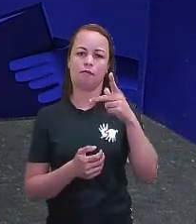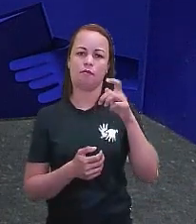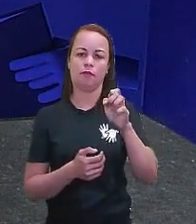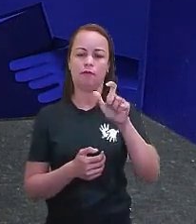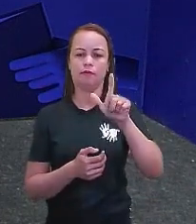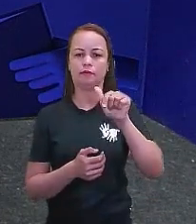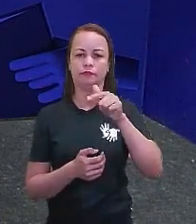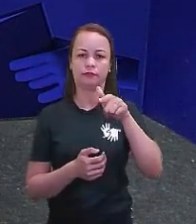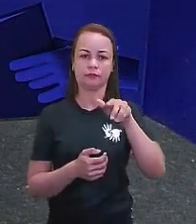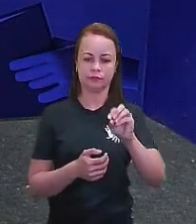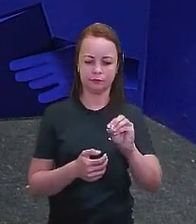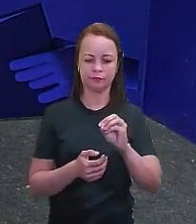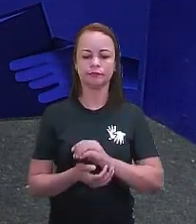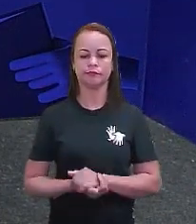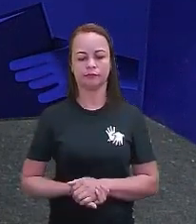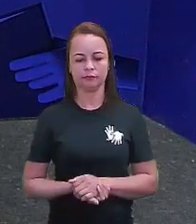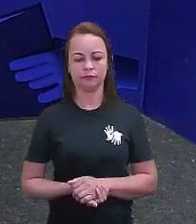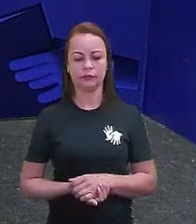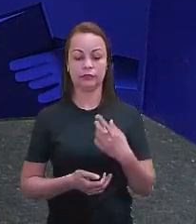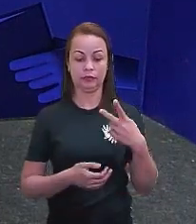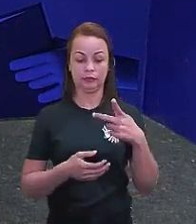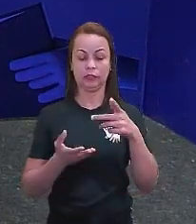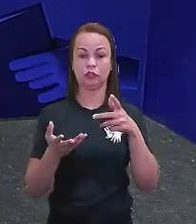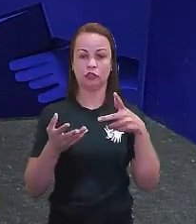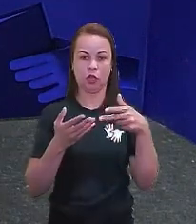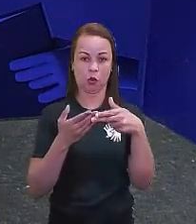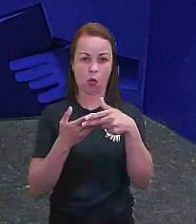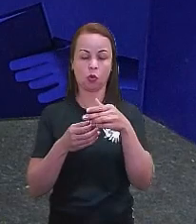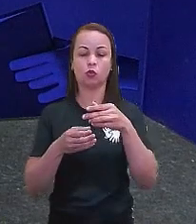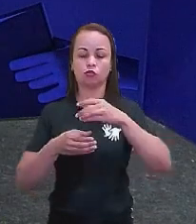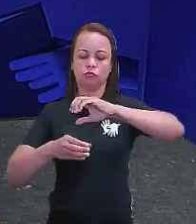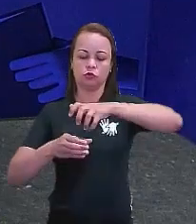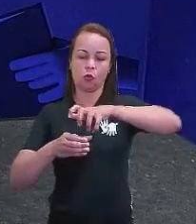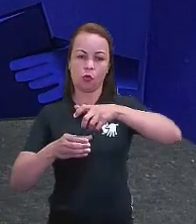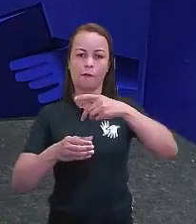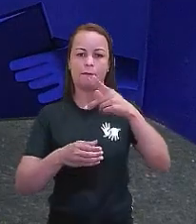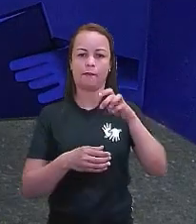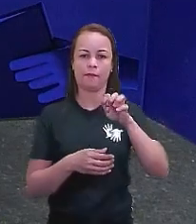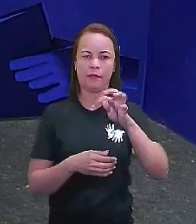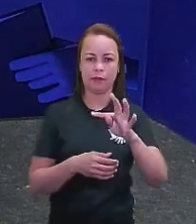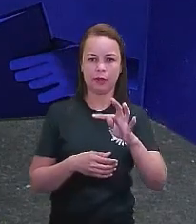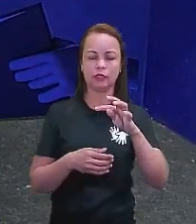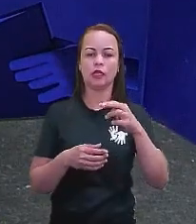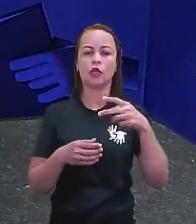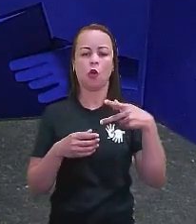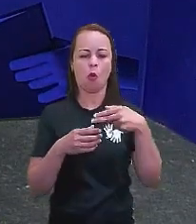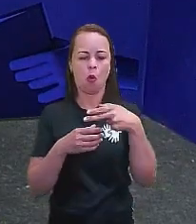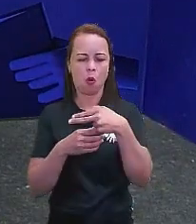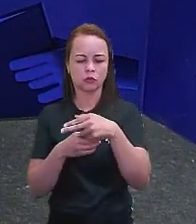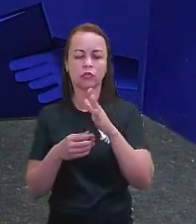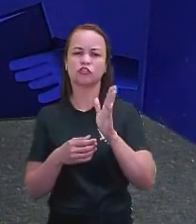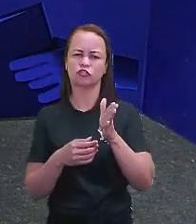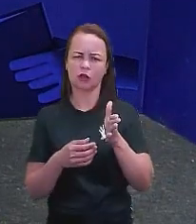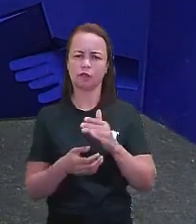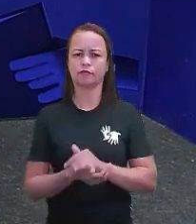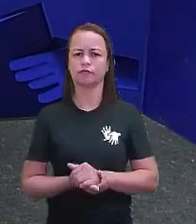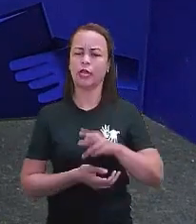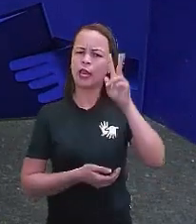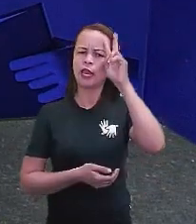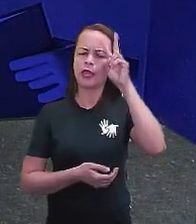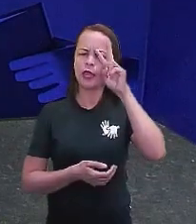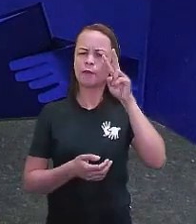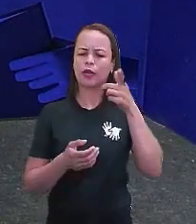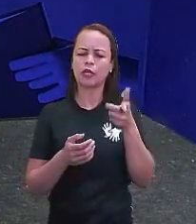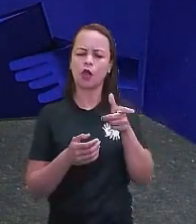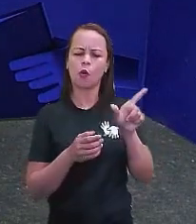canetinhas, ó. Aqui eu já trouxe a garrafa PET, metade da garrafa PET cortada, porque essa outra parte, lembram que a gente fez um